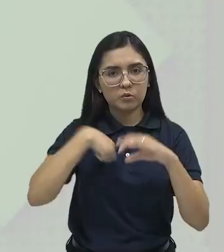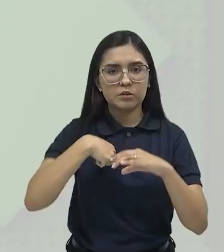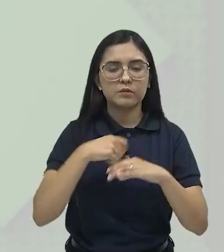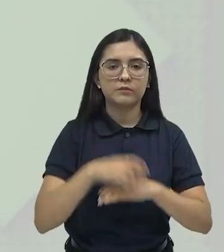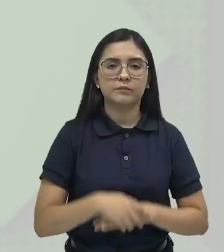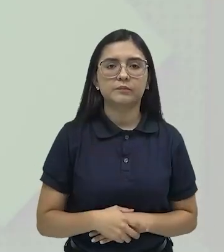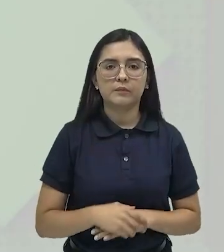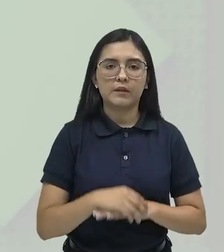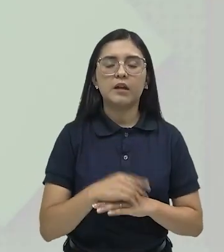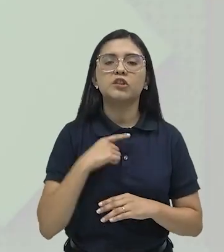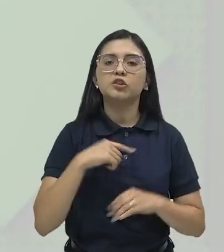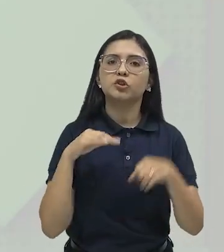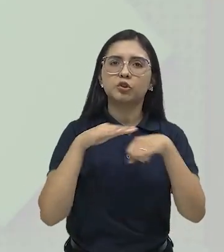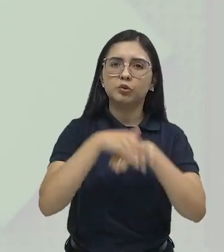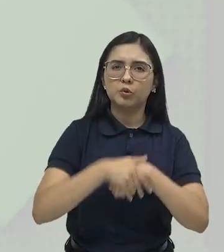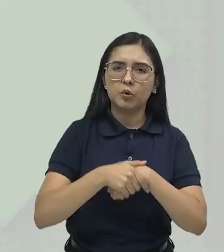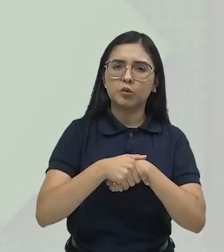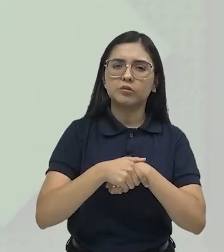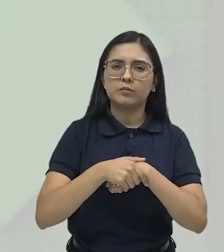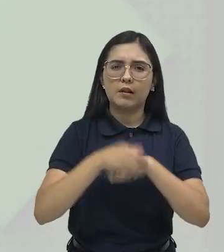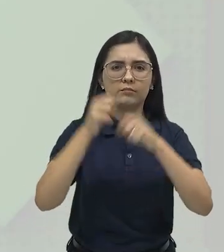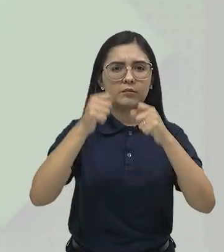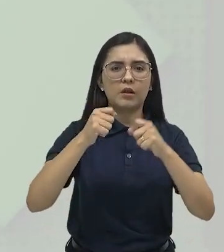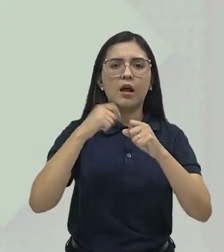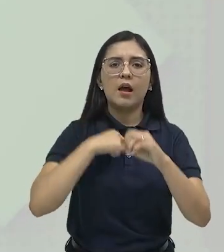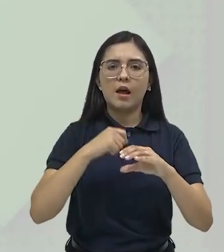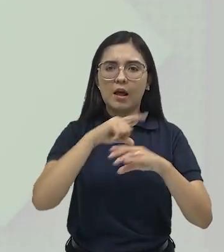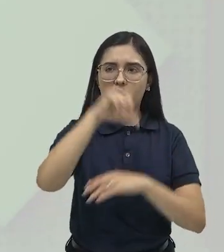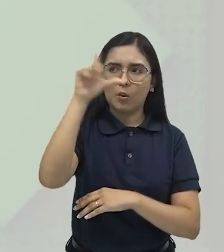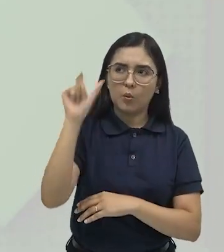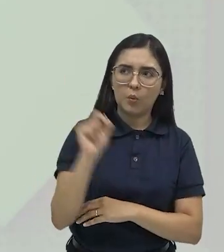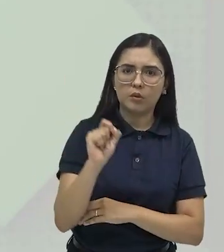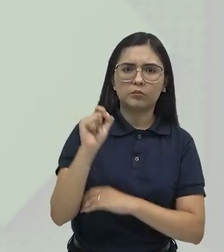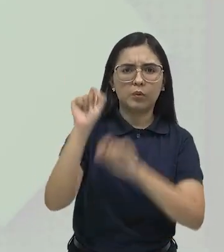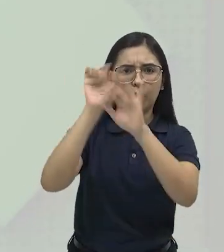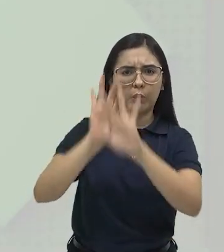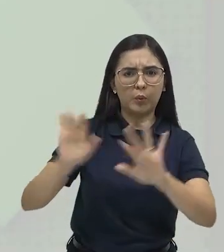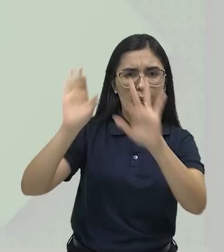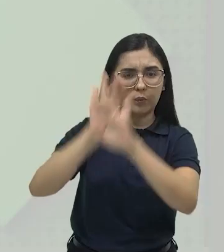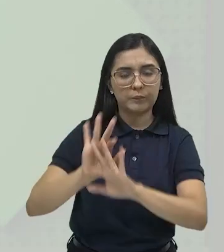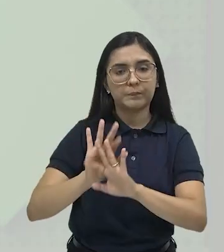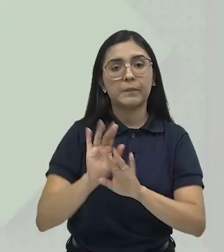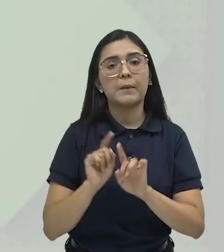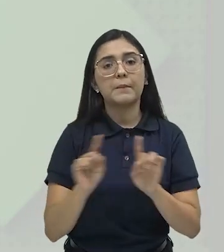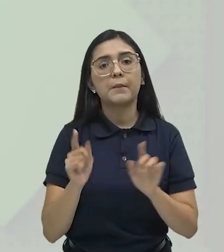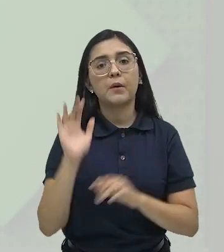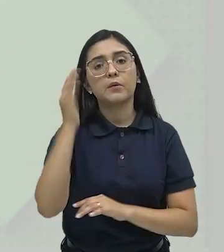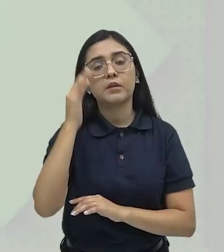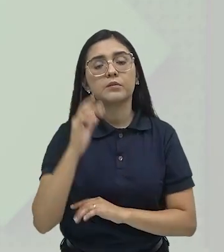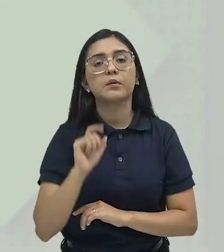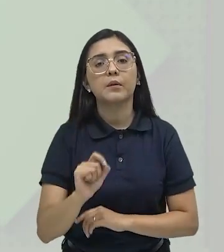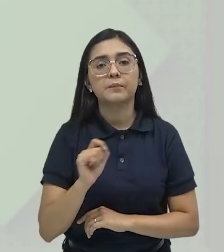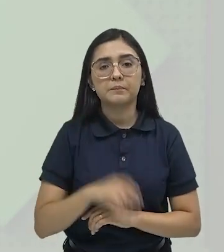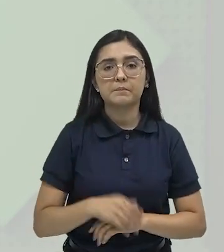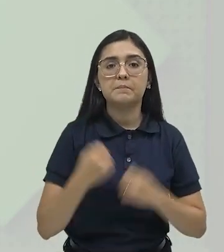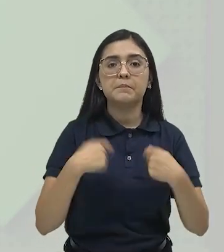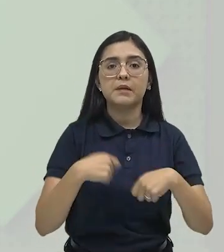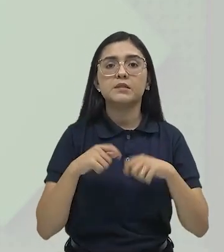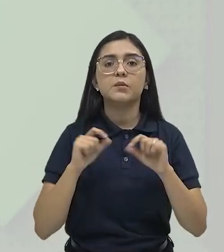noite fica iluminada, porque a Lua está ali toda iluminada, mas para que isso aconteça, a gente precisa